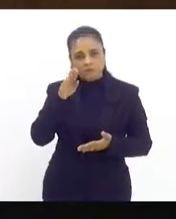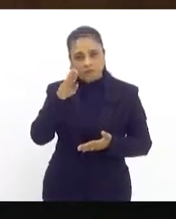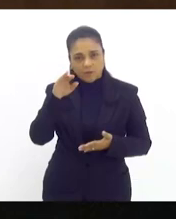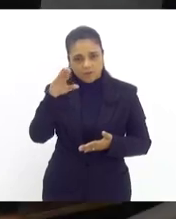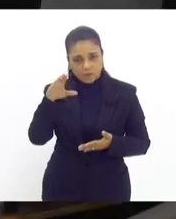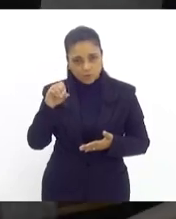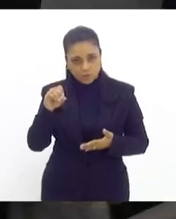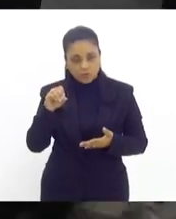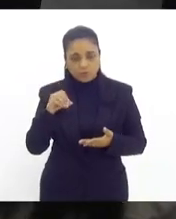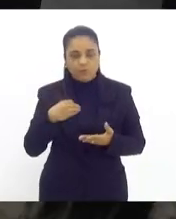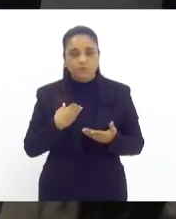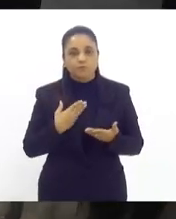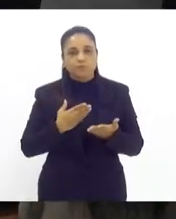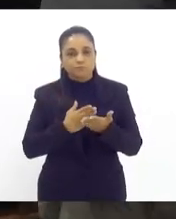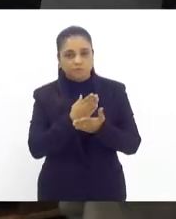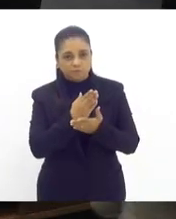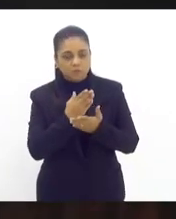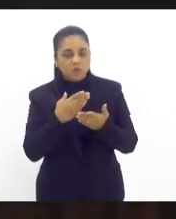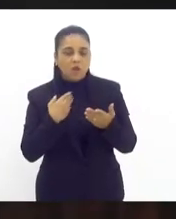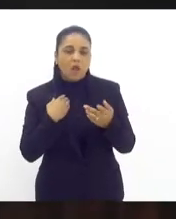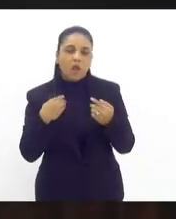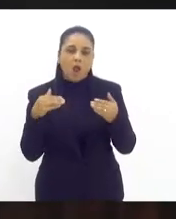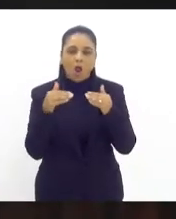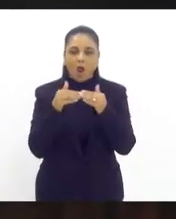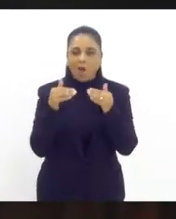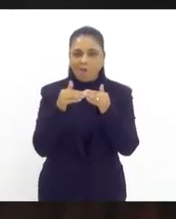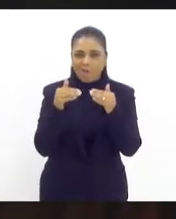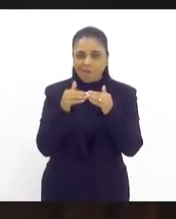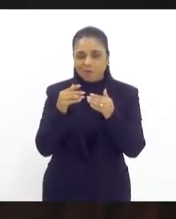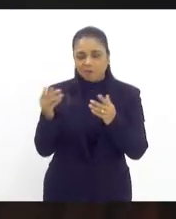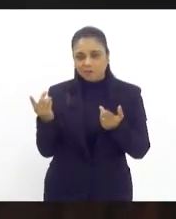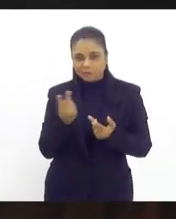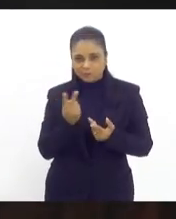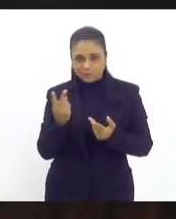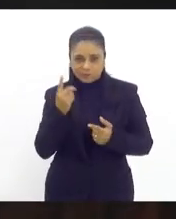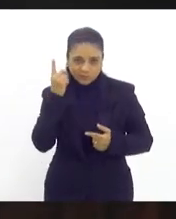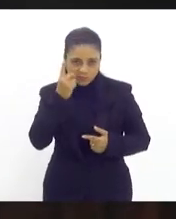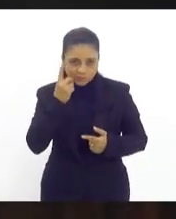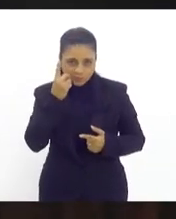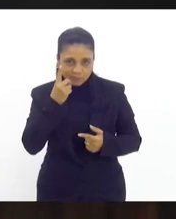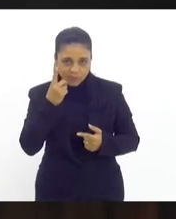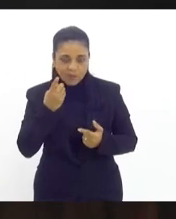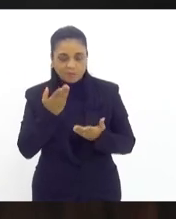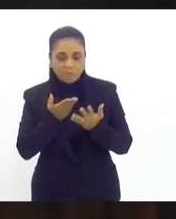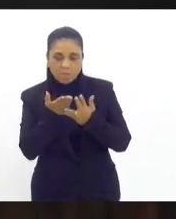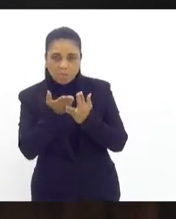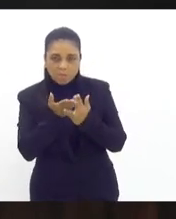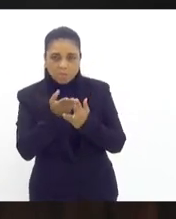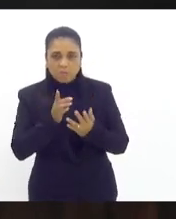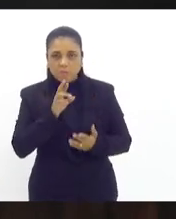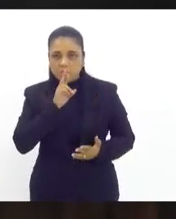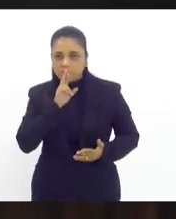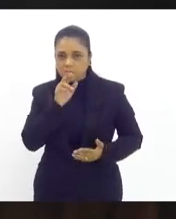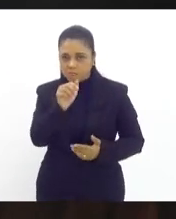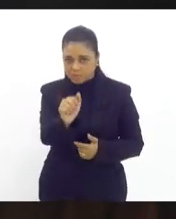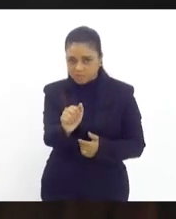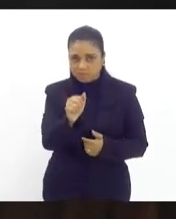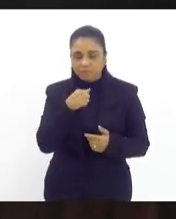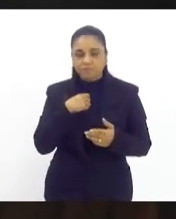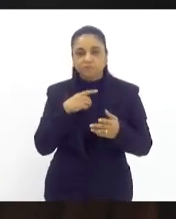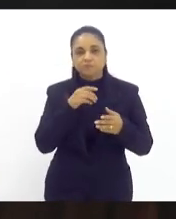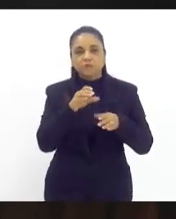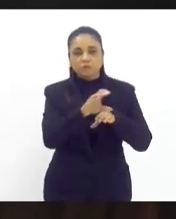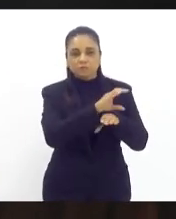presidente do deputados mediado pelo nome Deputado Rodrigo Amorim pela comissão de segurança